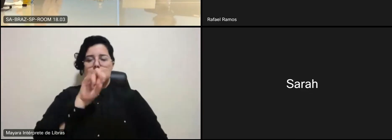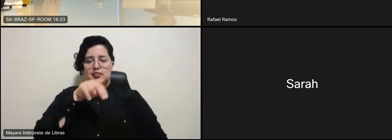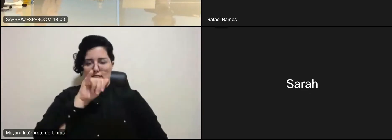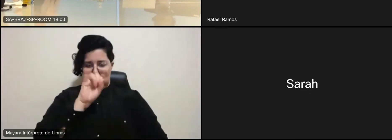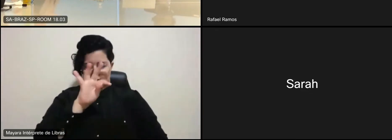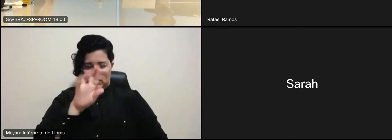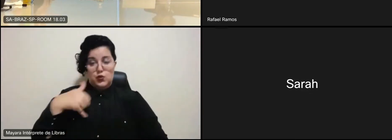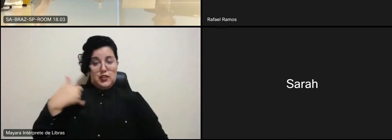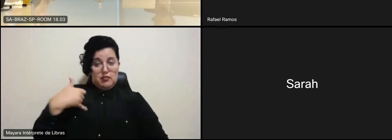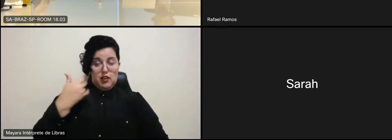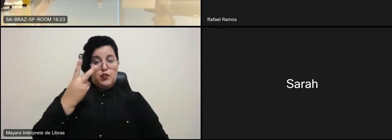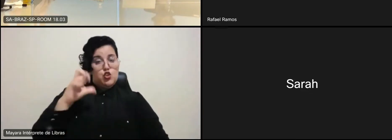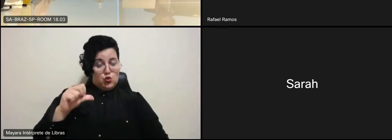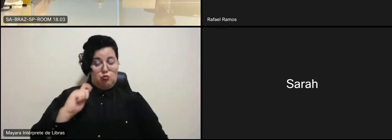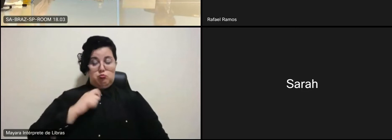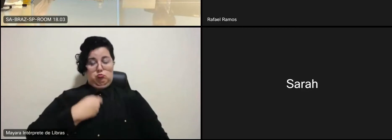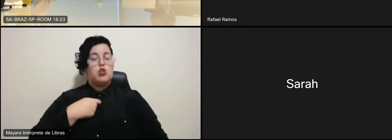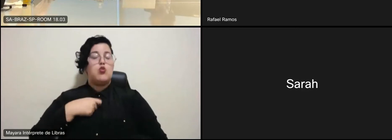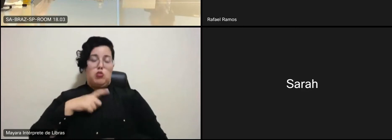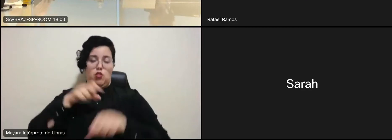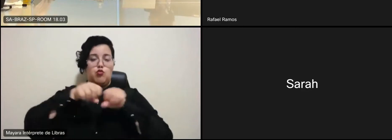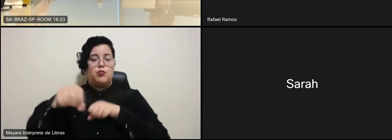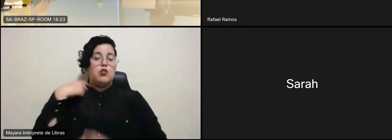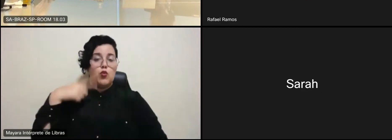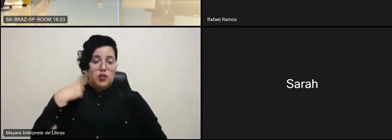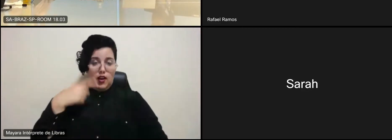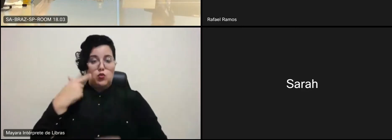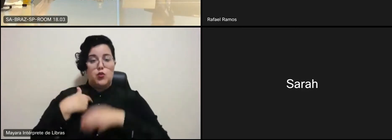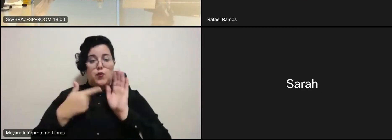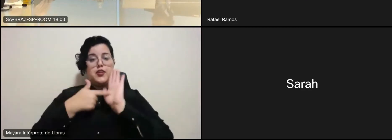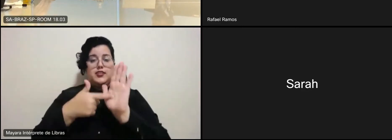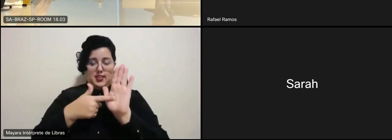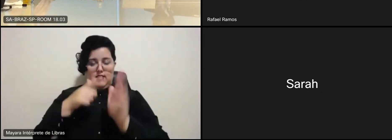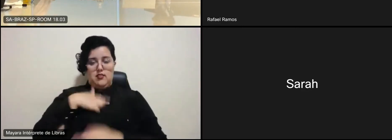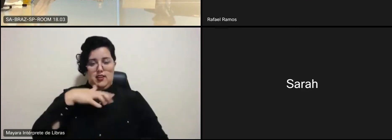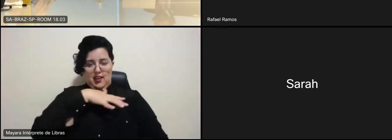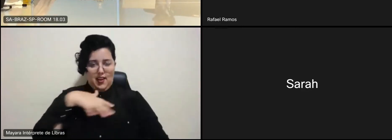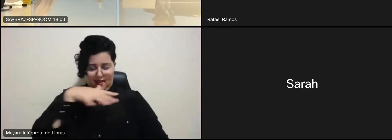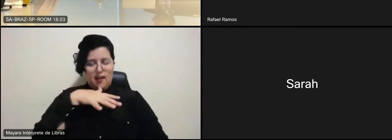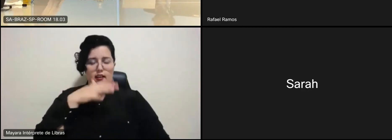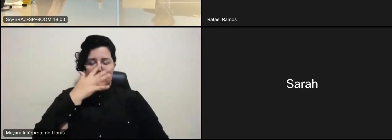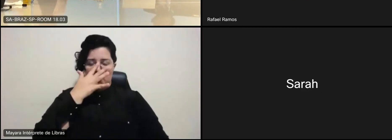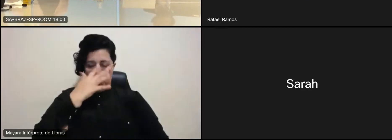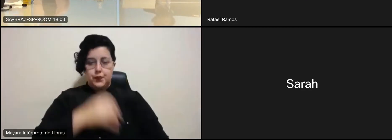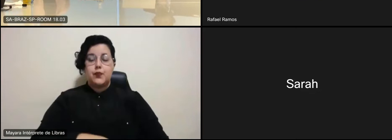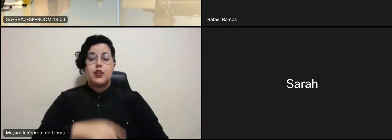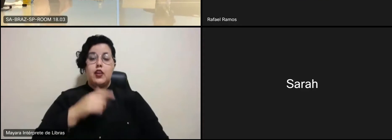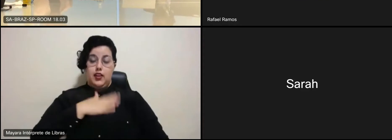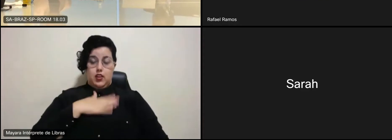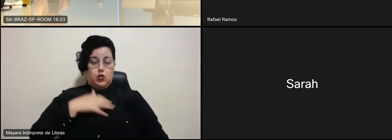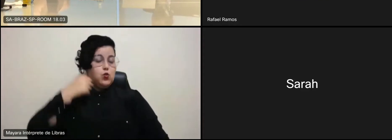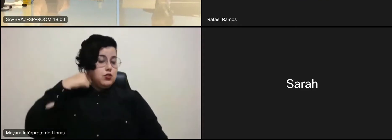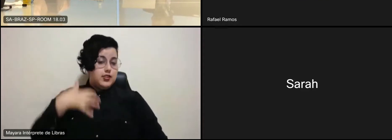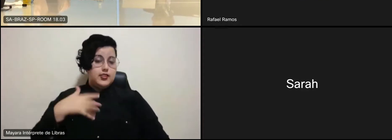sou advogado, estou aqui representando também o meu BRG, Pride Alliance. Vou me autodescrever